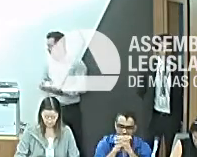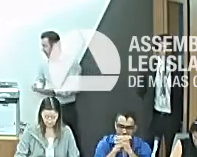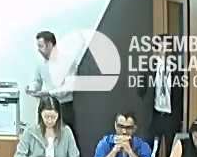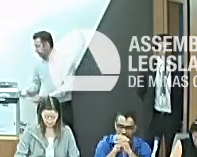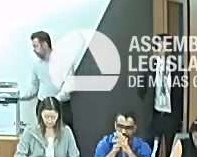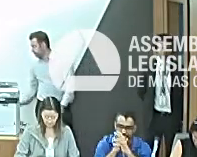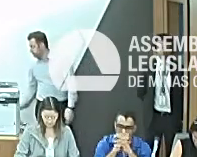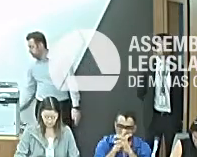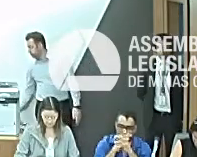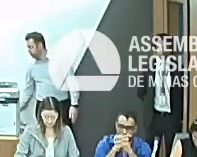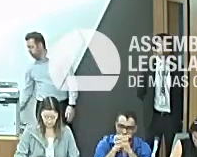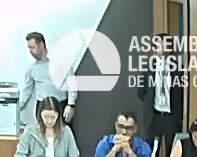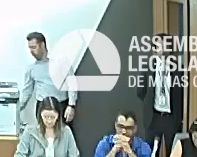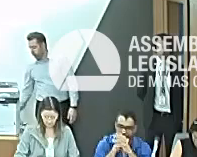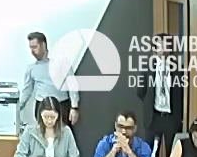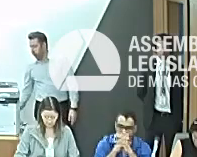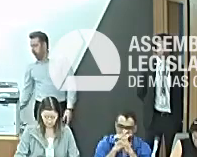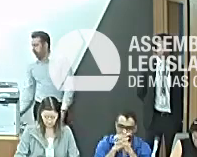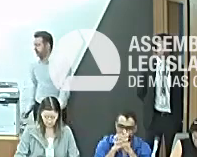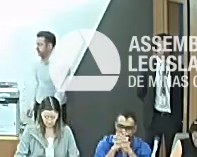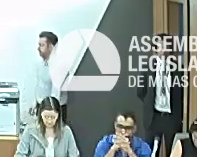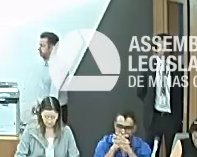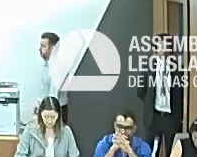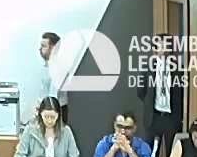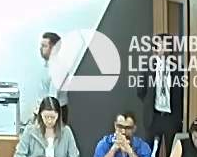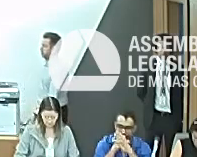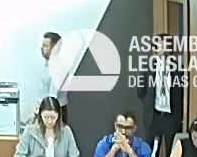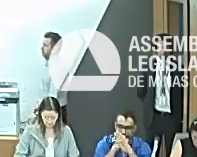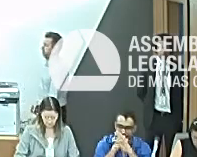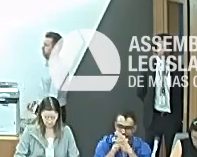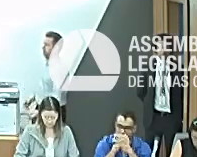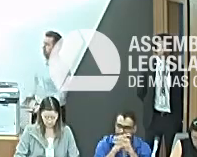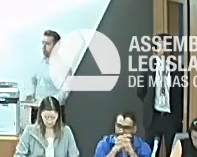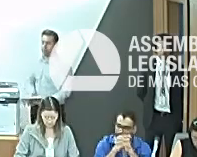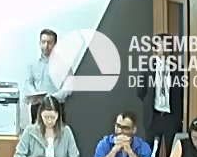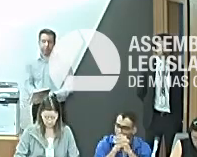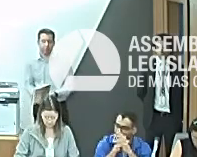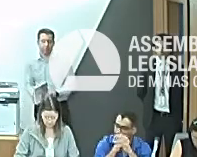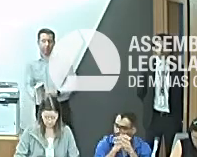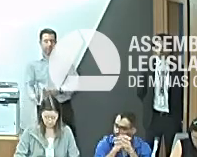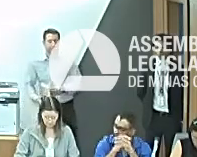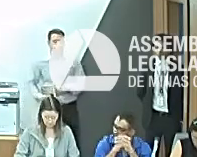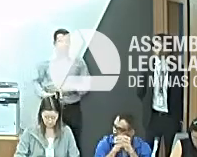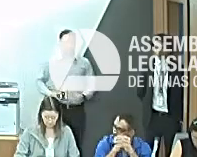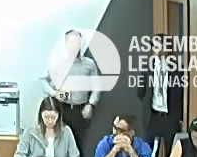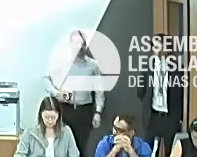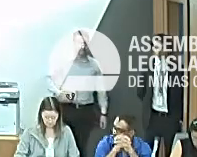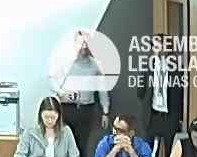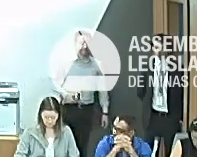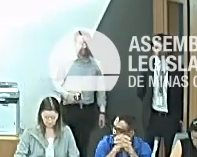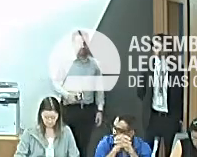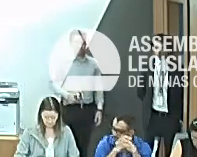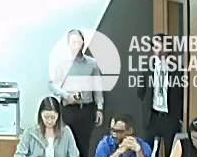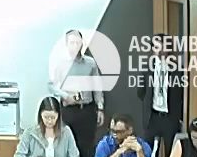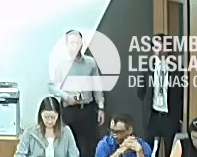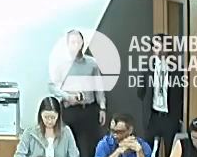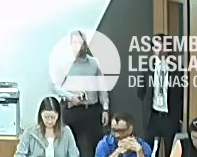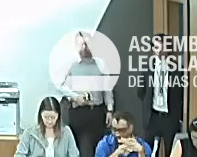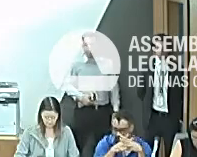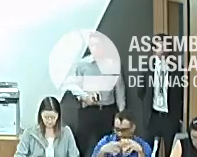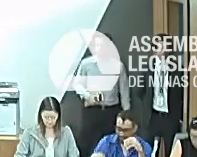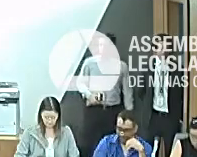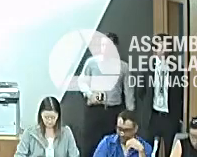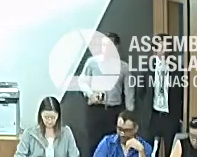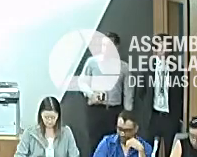duvida só sentença deferida uma lei hertha acabou o diretor errol para o